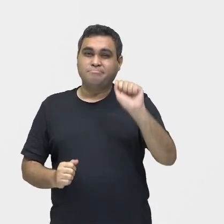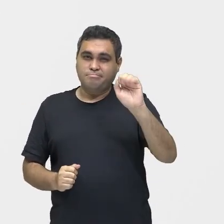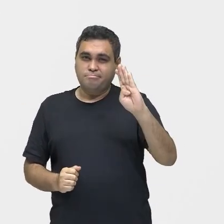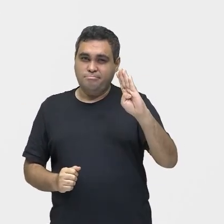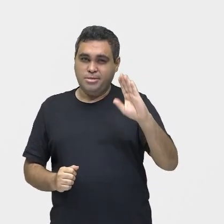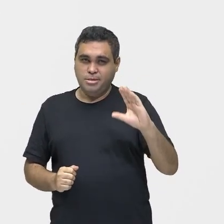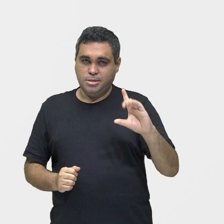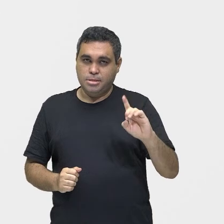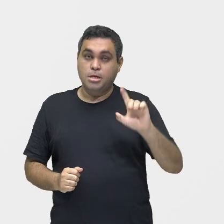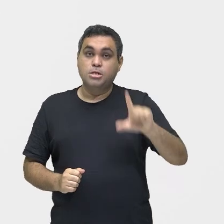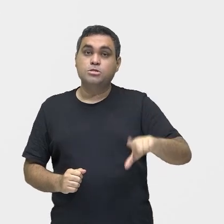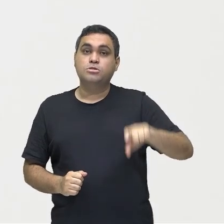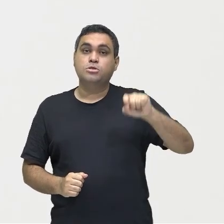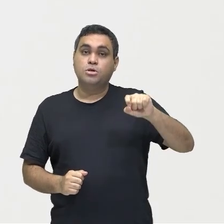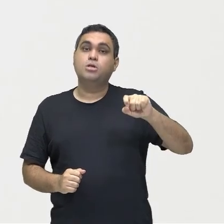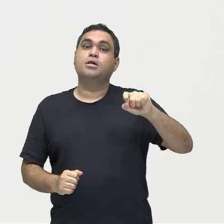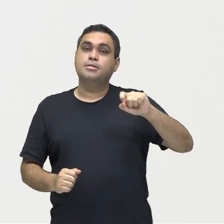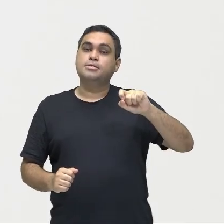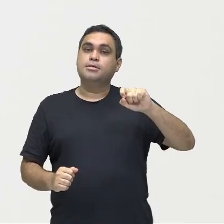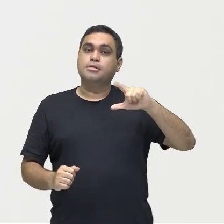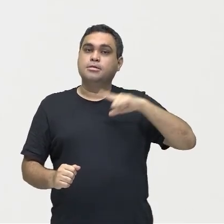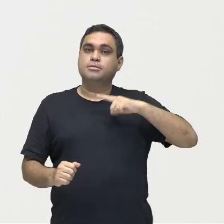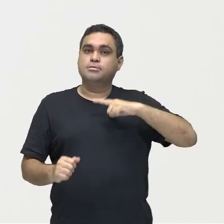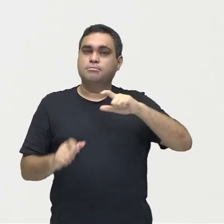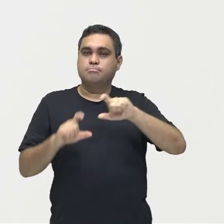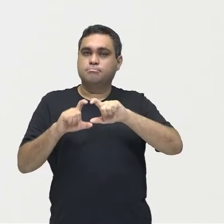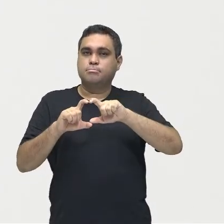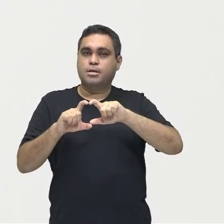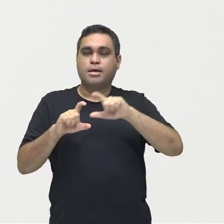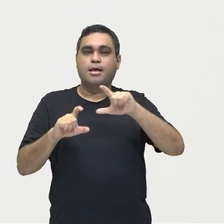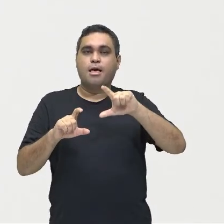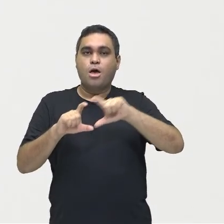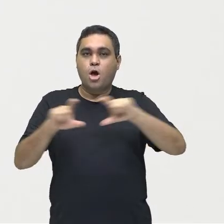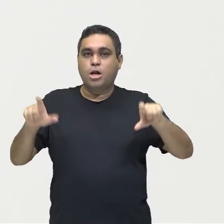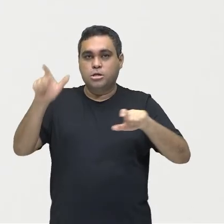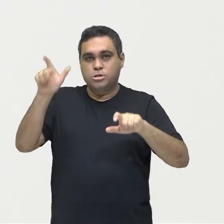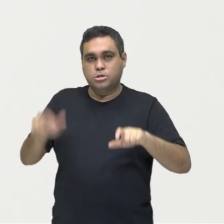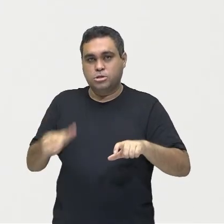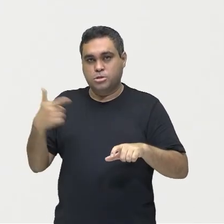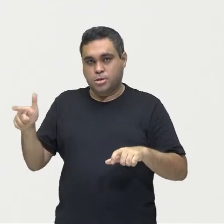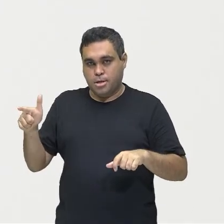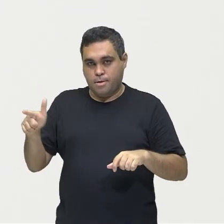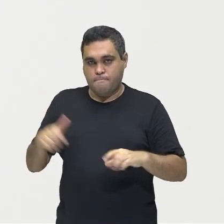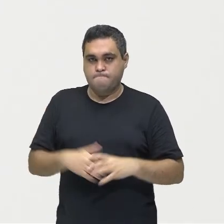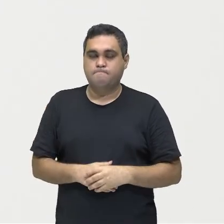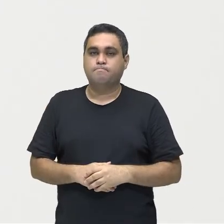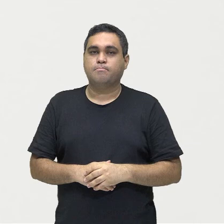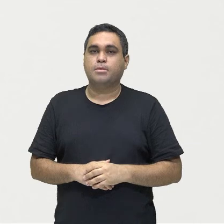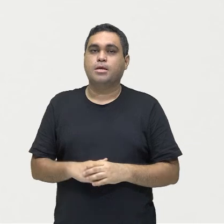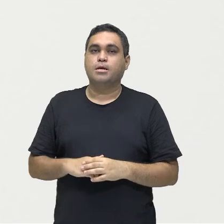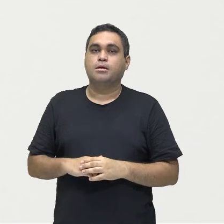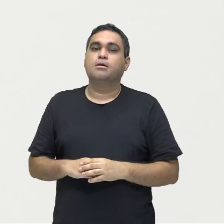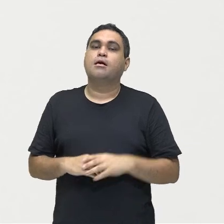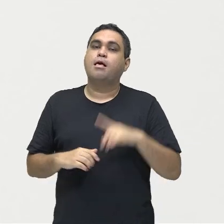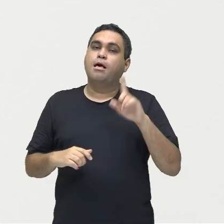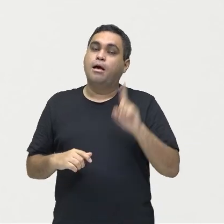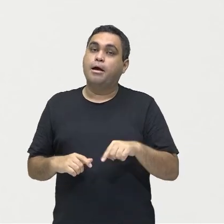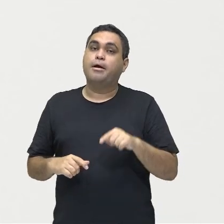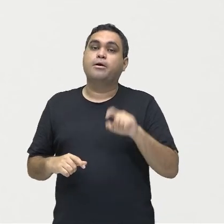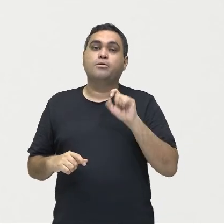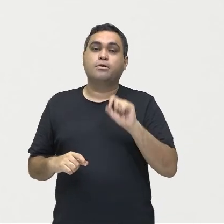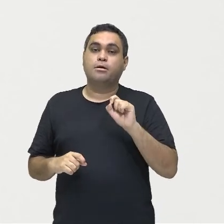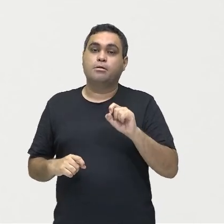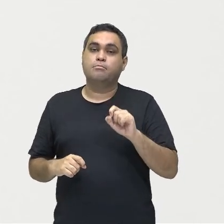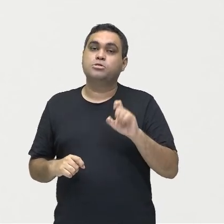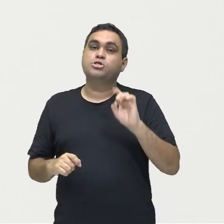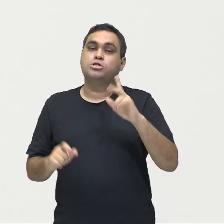identifique qual das frases apresenta sujeito inexistente. Você já sabe que sujeito inexistente é a oração que possui